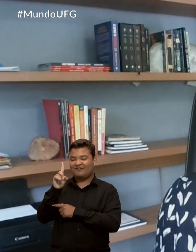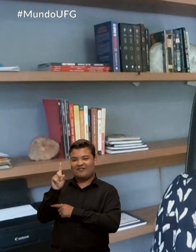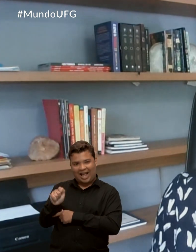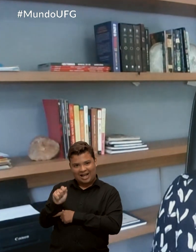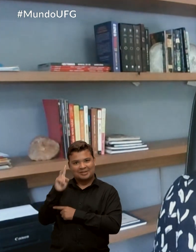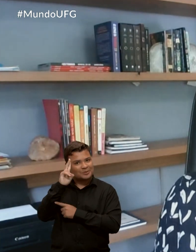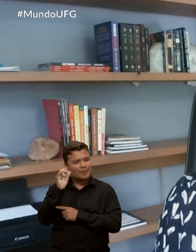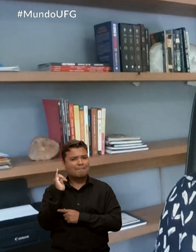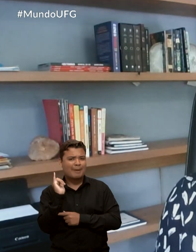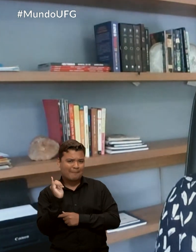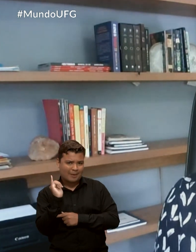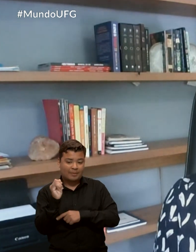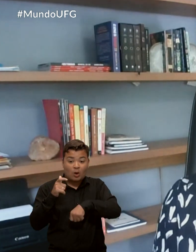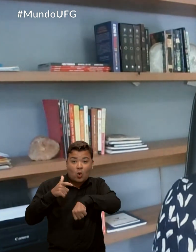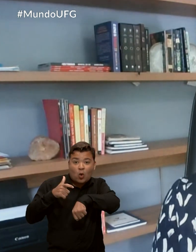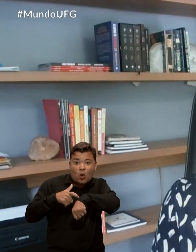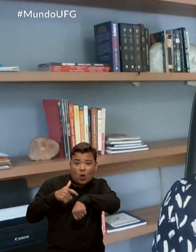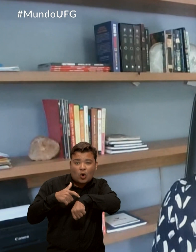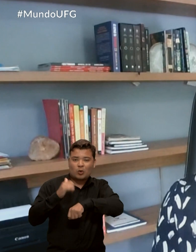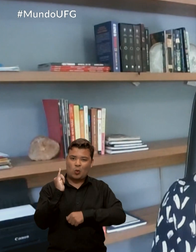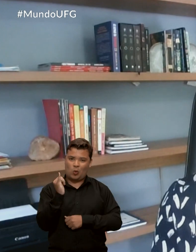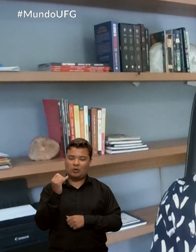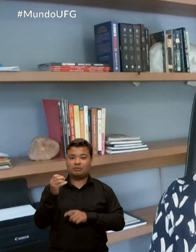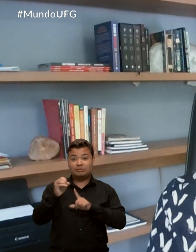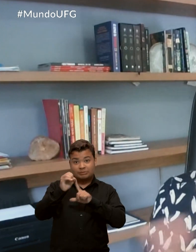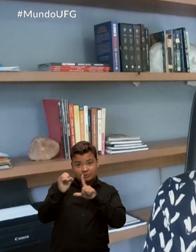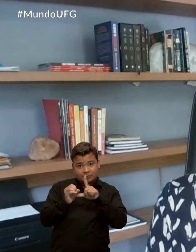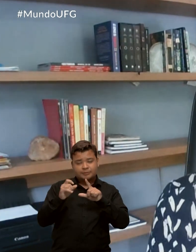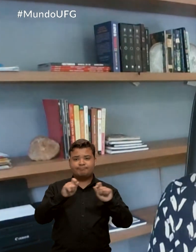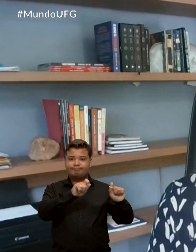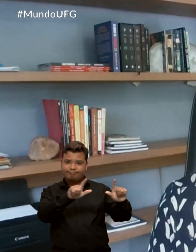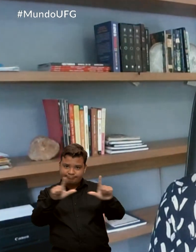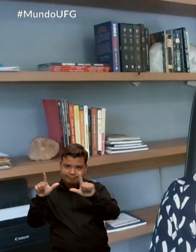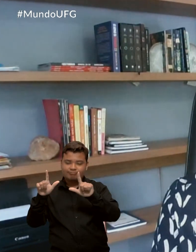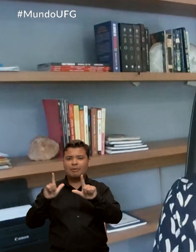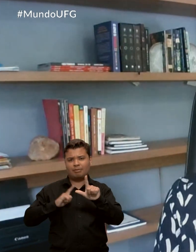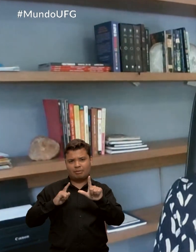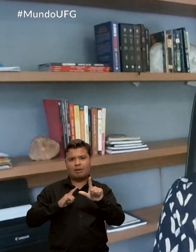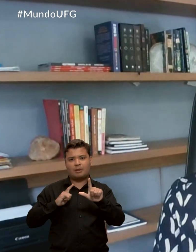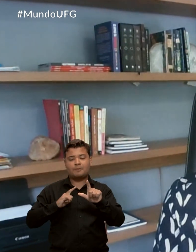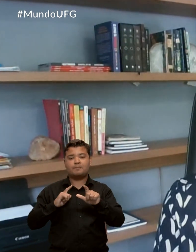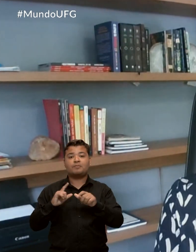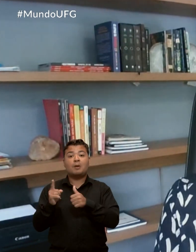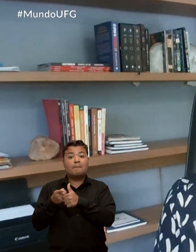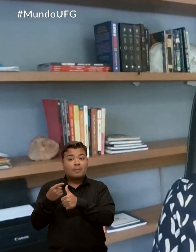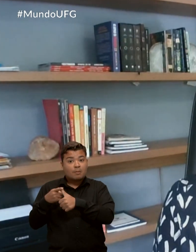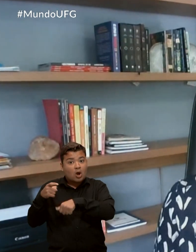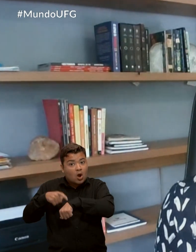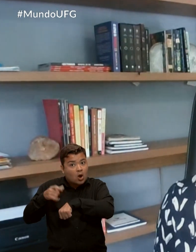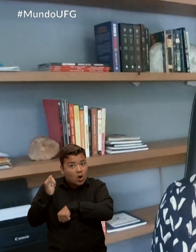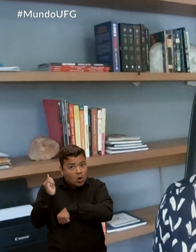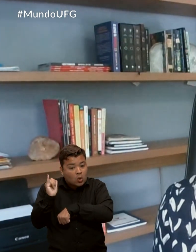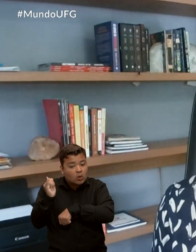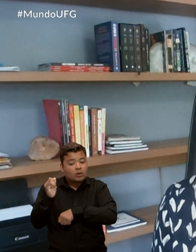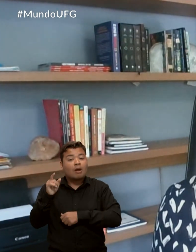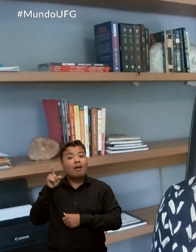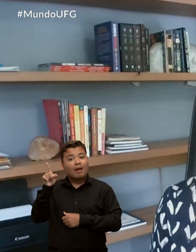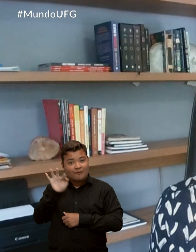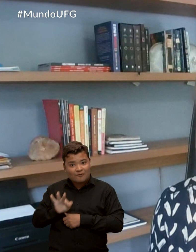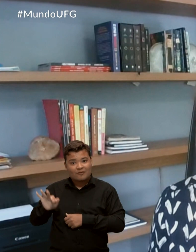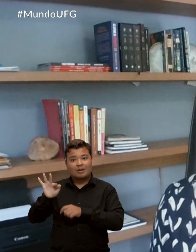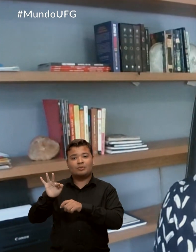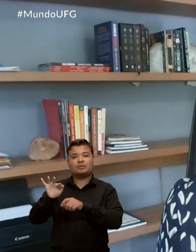Conto. A Hora do Conto na TV UFG veio em seguida, depois da Hora do Conto, lá na Faculdade